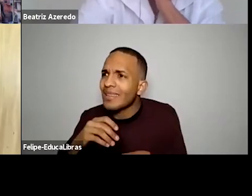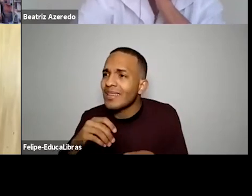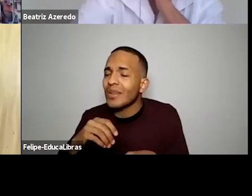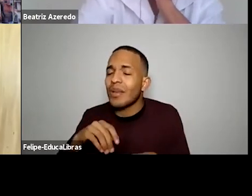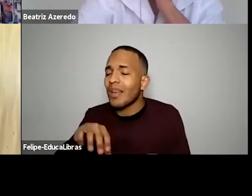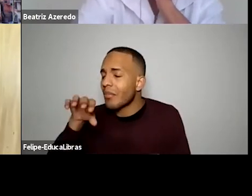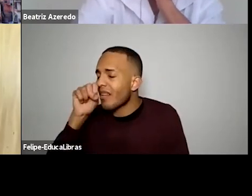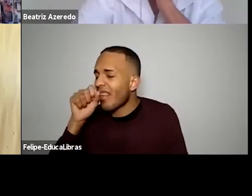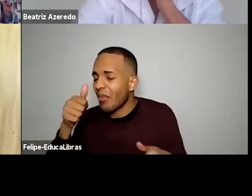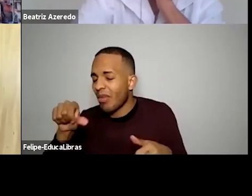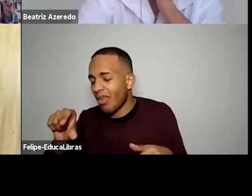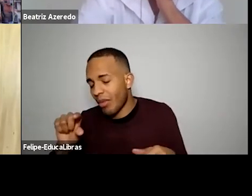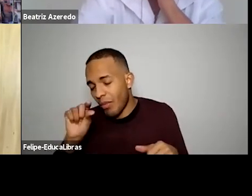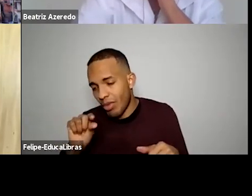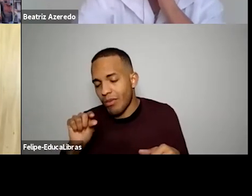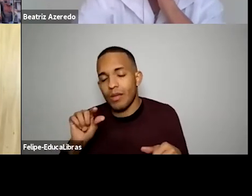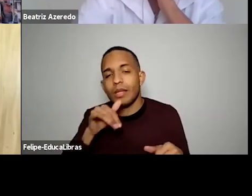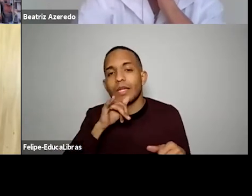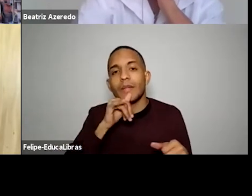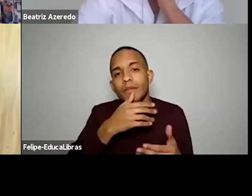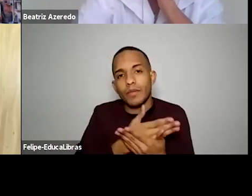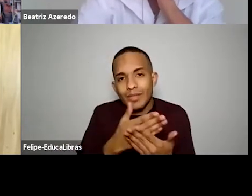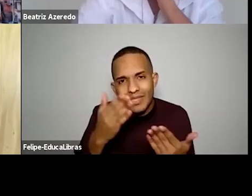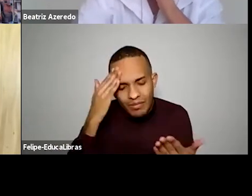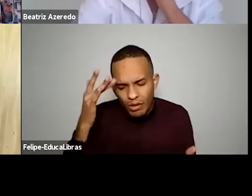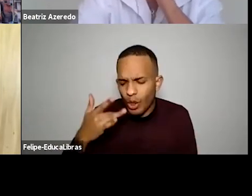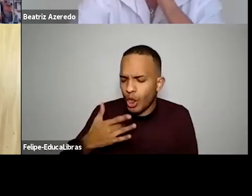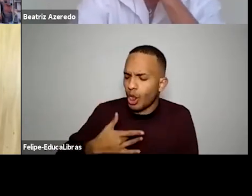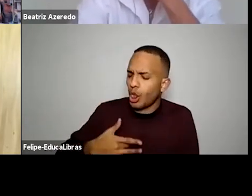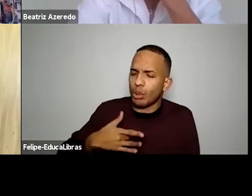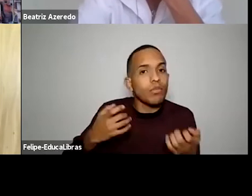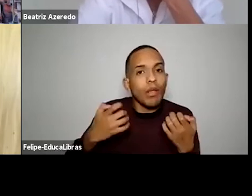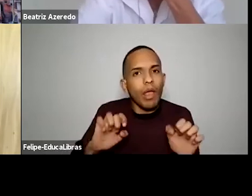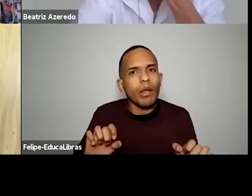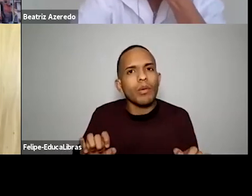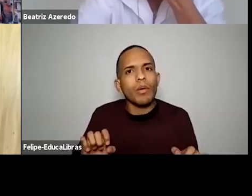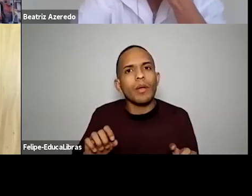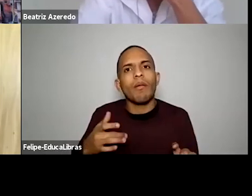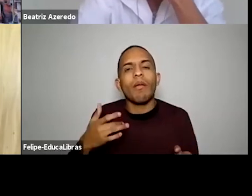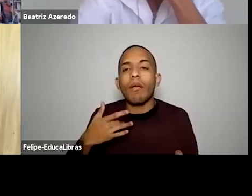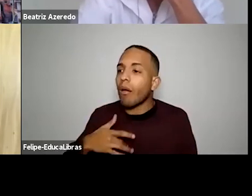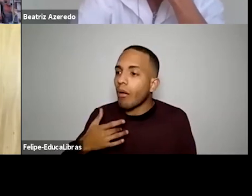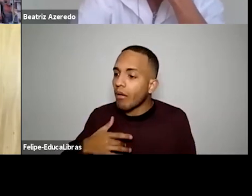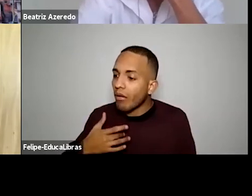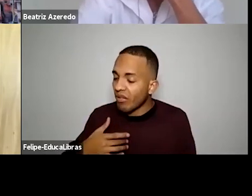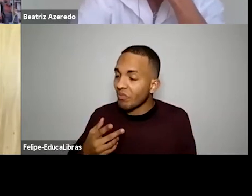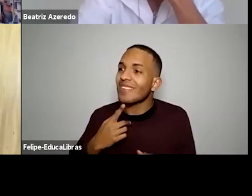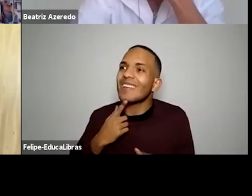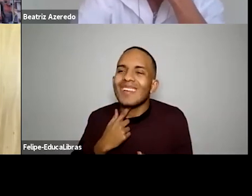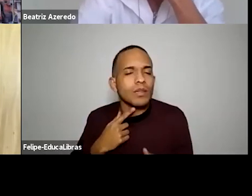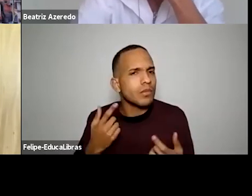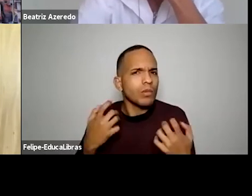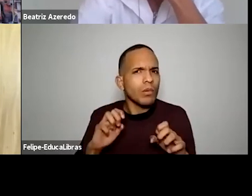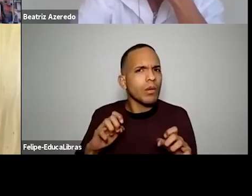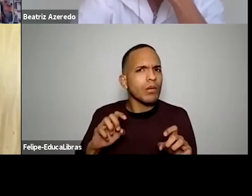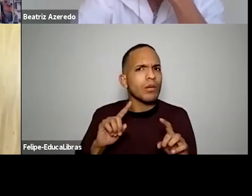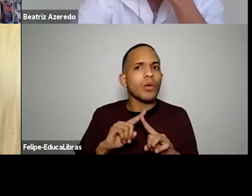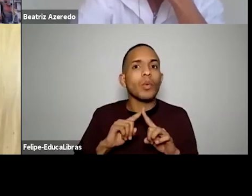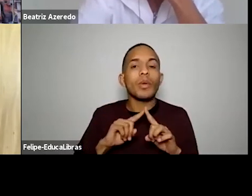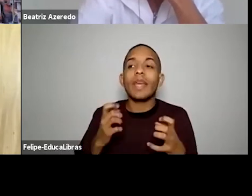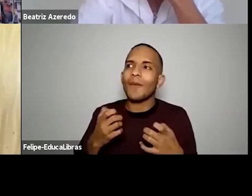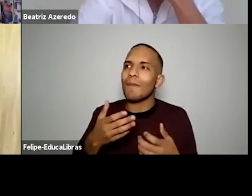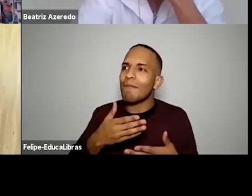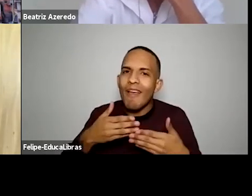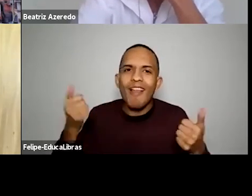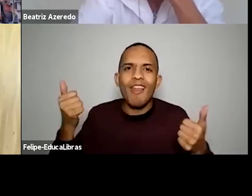Mas, irmão, fique sabendo, piedade não é o que eu quero. Piedade não me interessa. Eu quero coisa melhor.